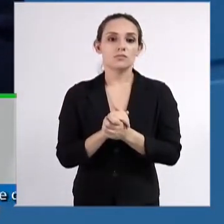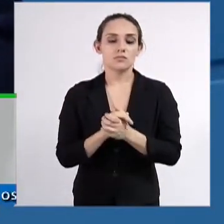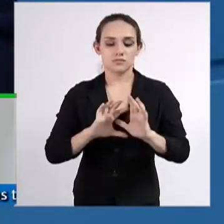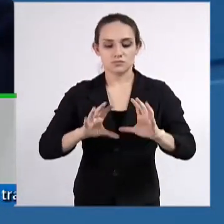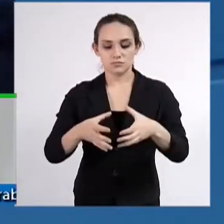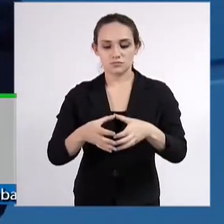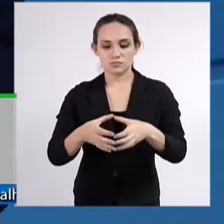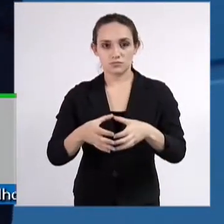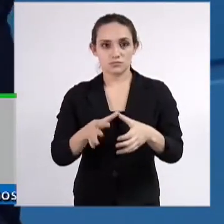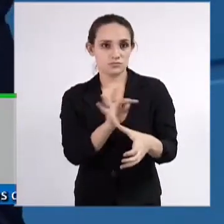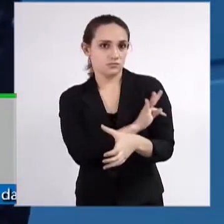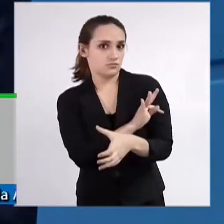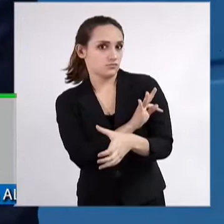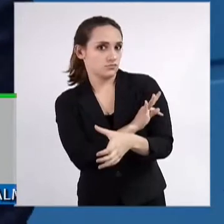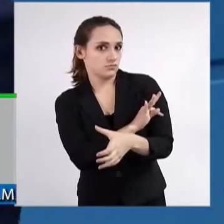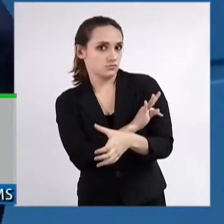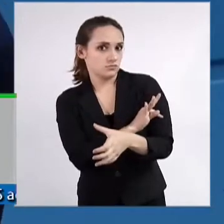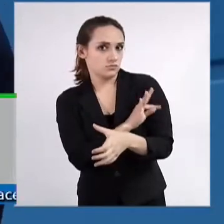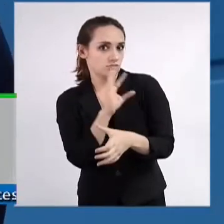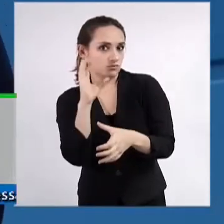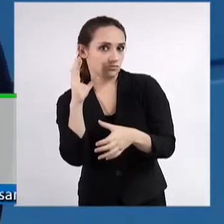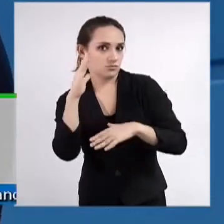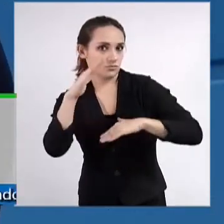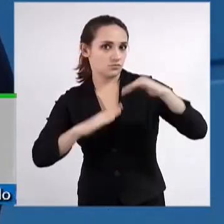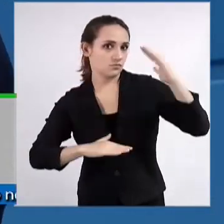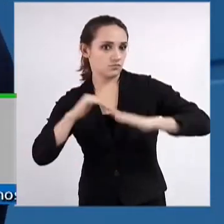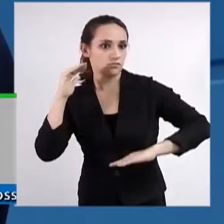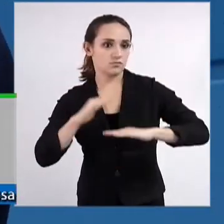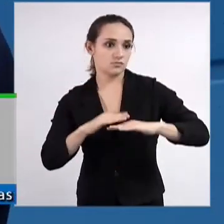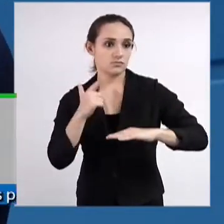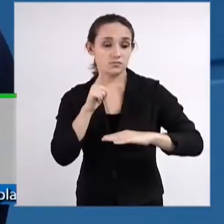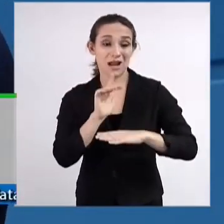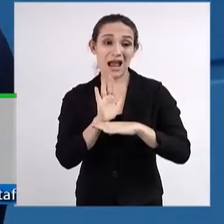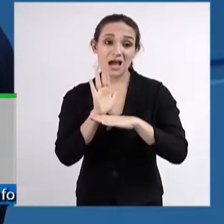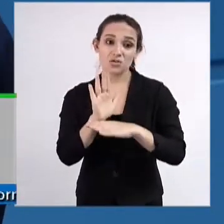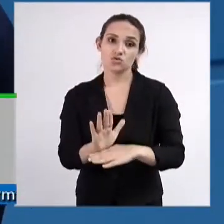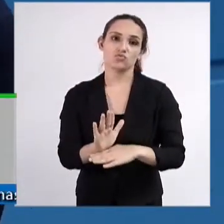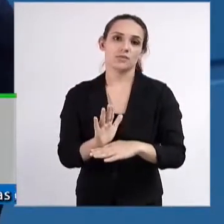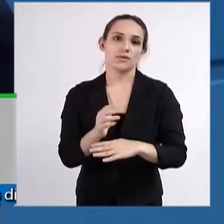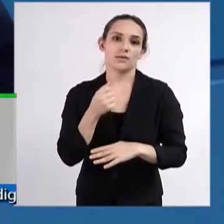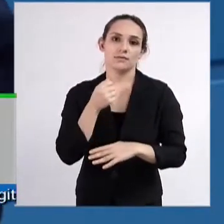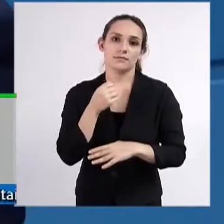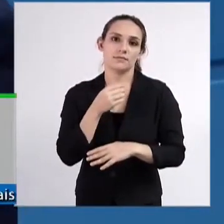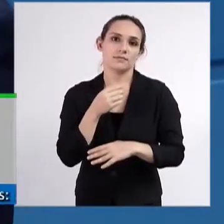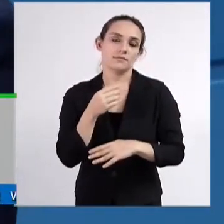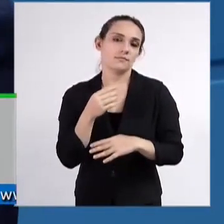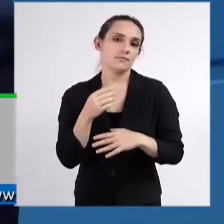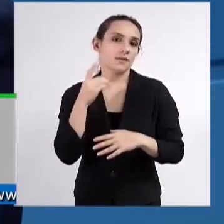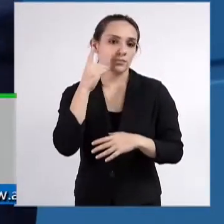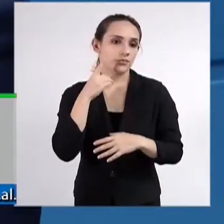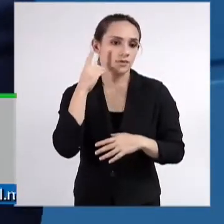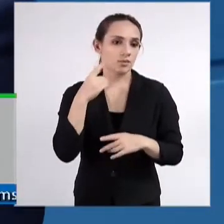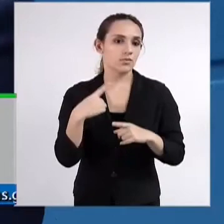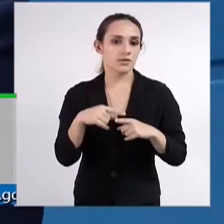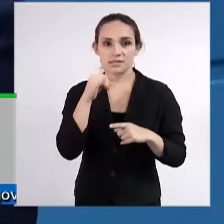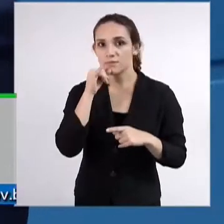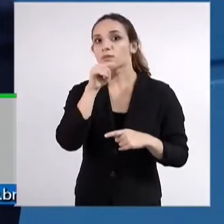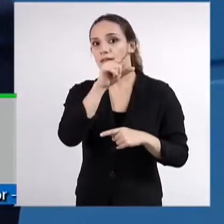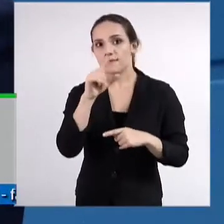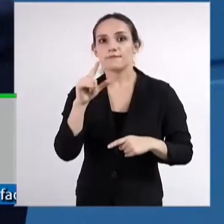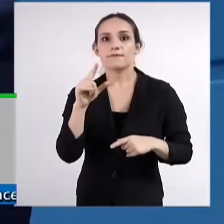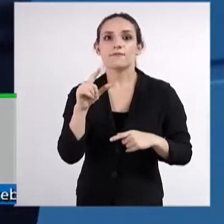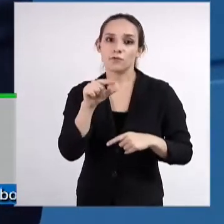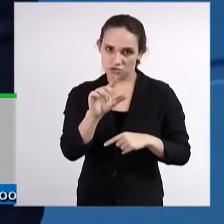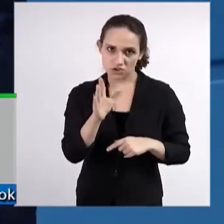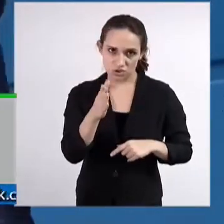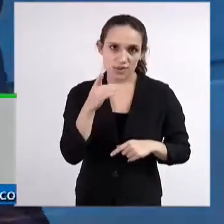grupo técnico para poder subsidiar os deputados com informações. Tal qual ocorre no Parlamento Federal. Vossa Excelência,